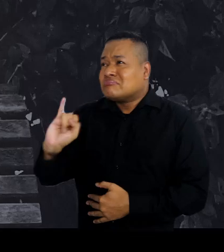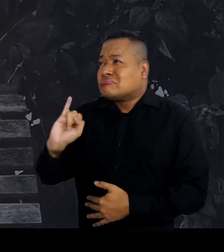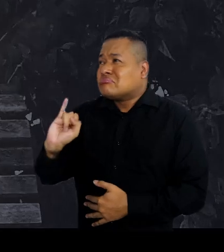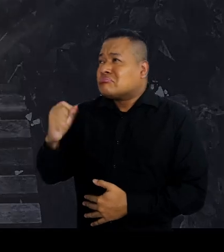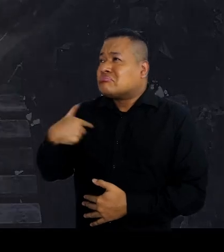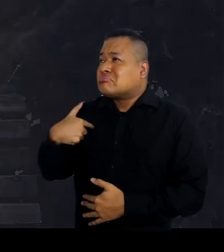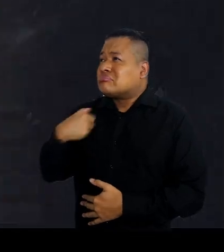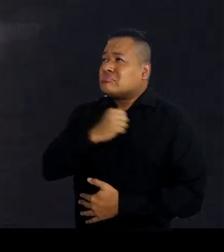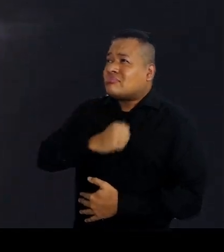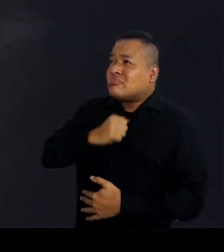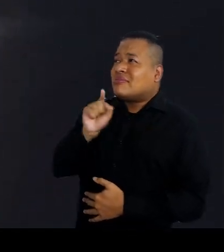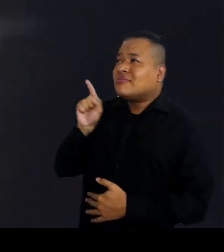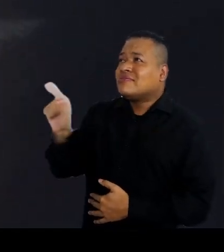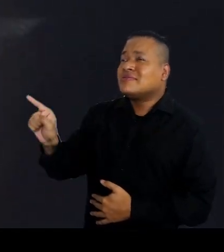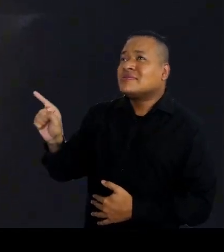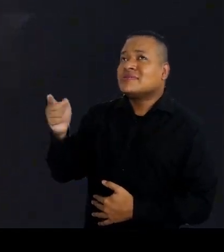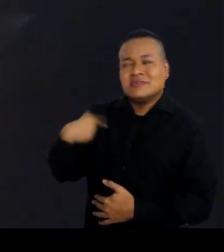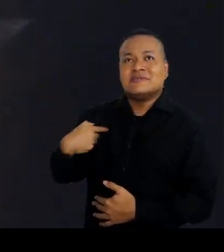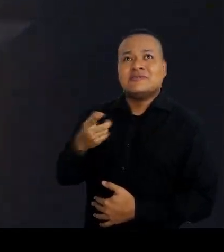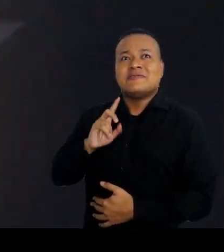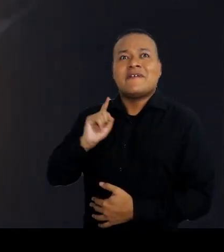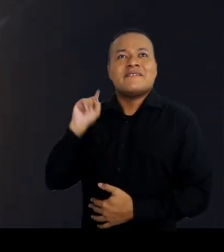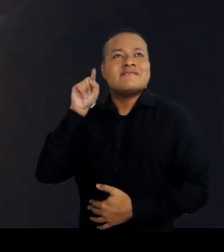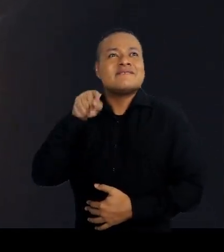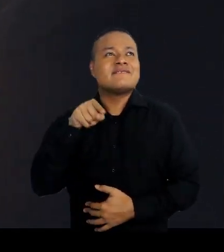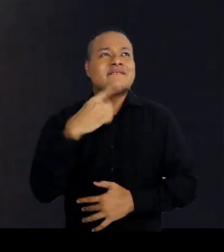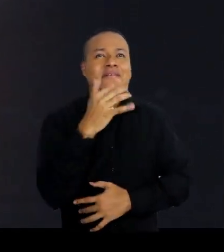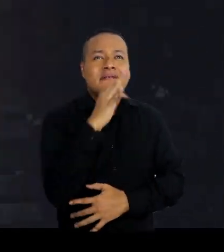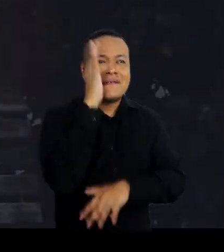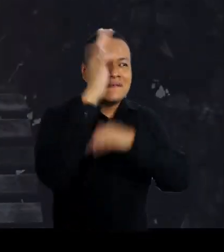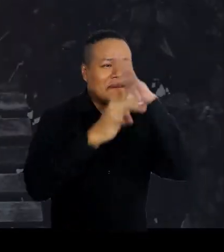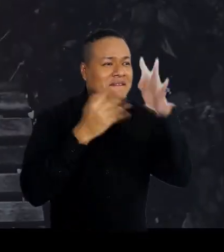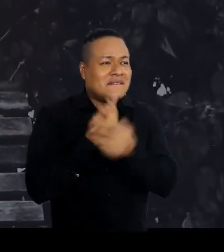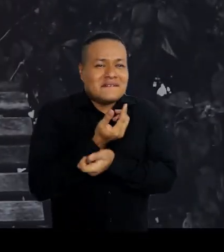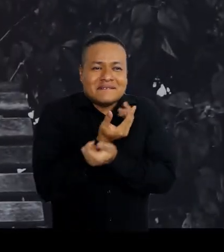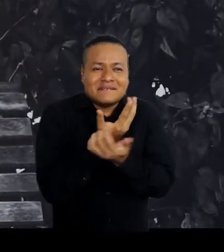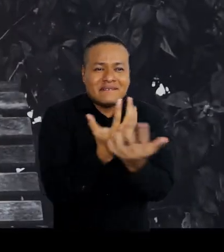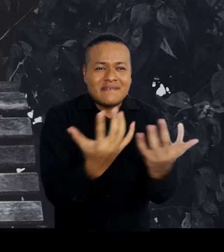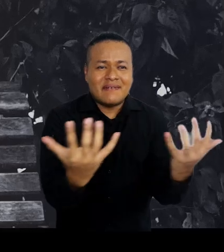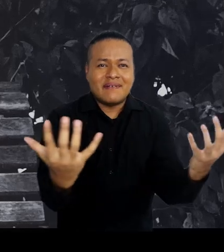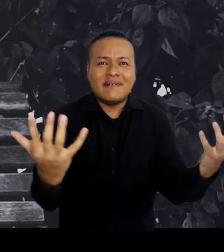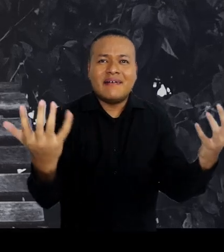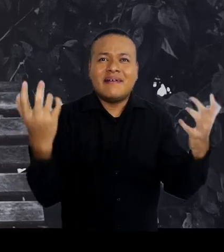Quando eu sentir sua falta, eu irei para o meio das rosas